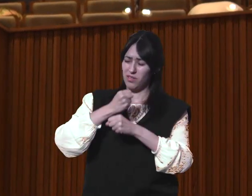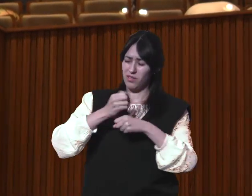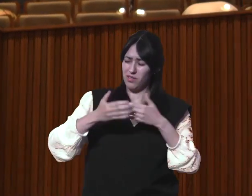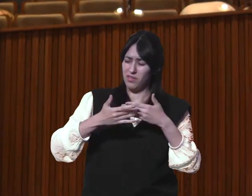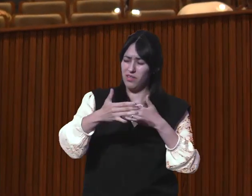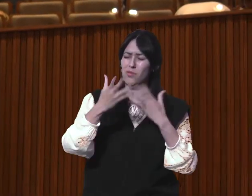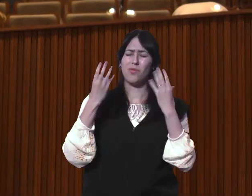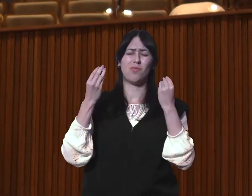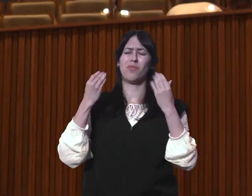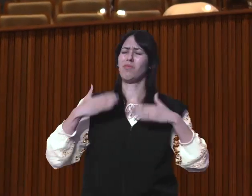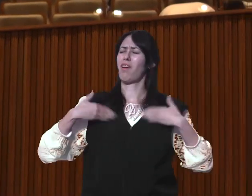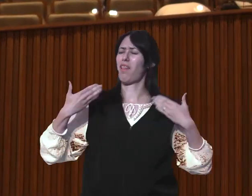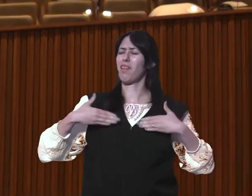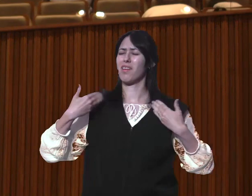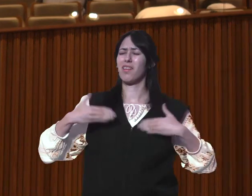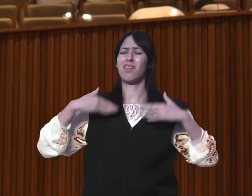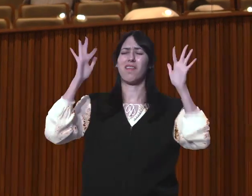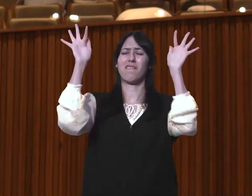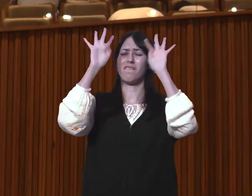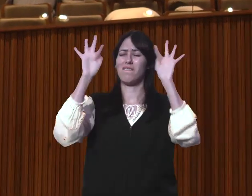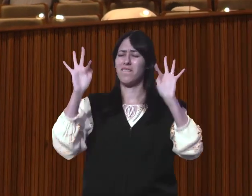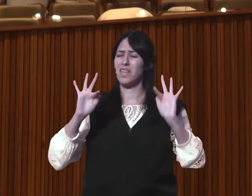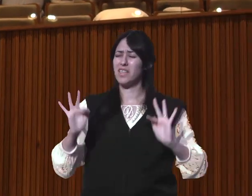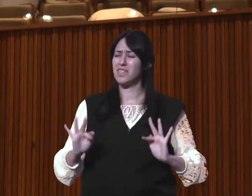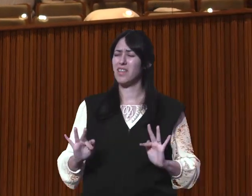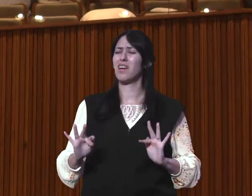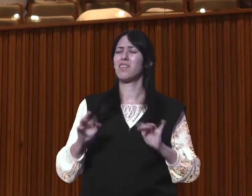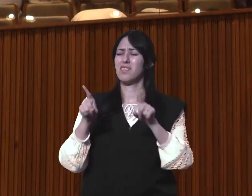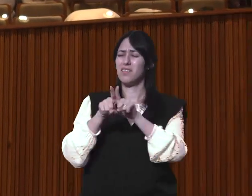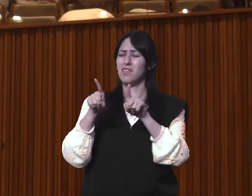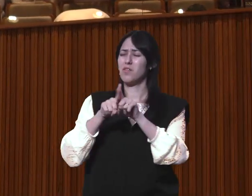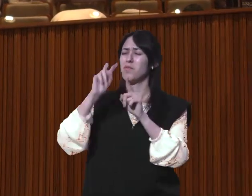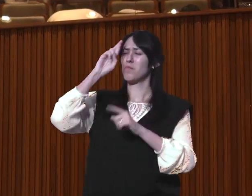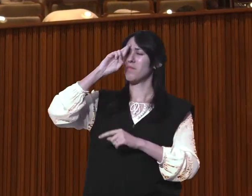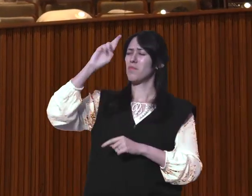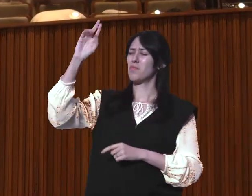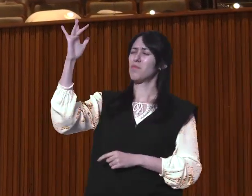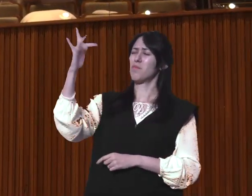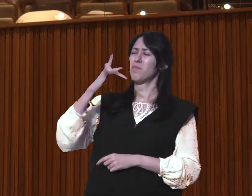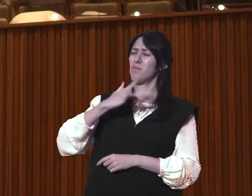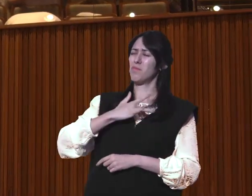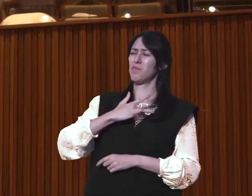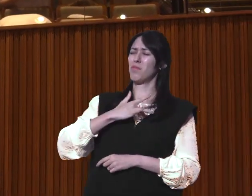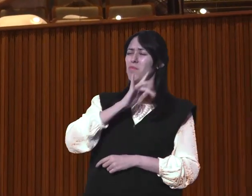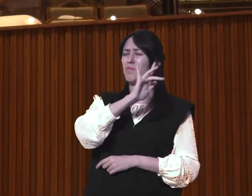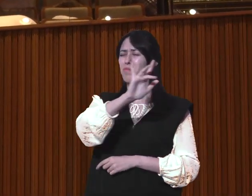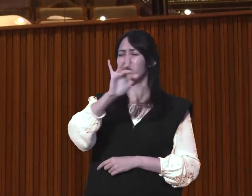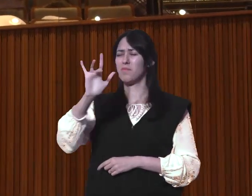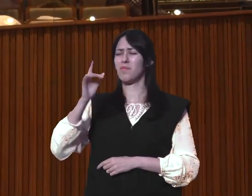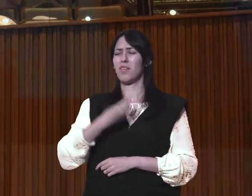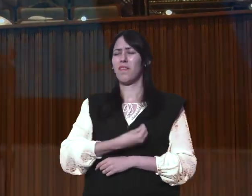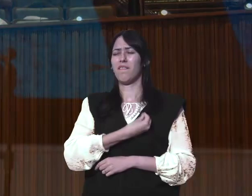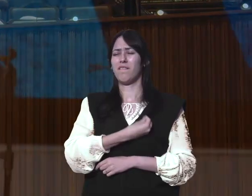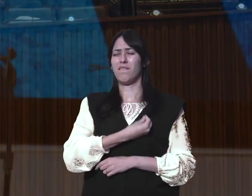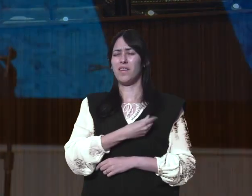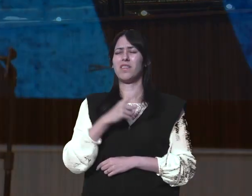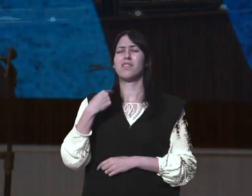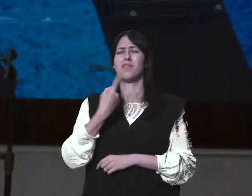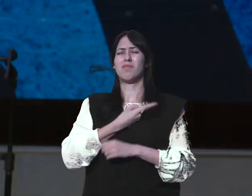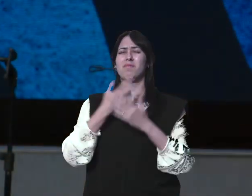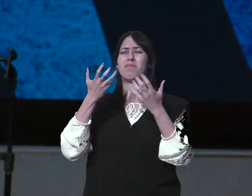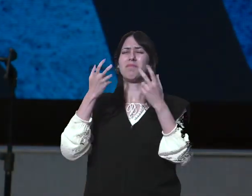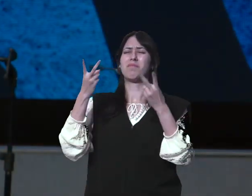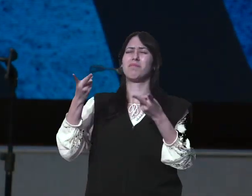de muita felicidade e do tocar do Senhor na nossa vida, para que milagres, sinais,